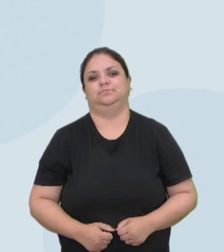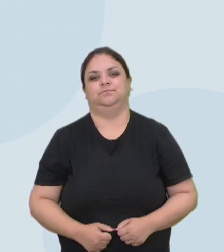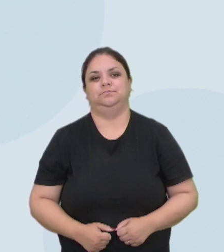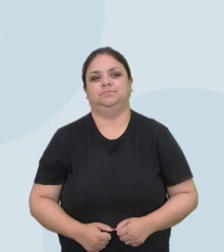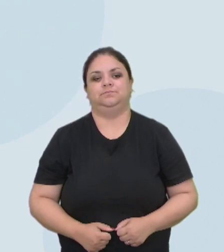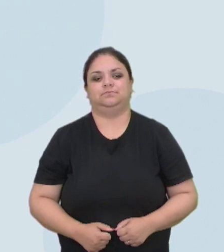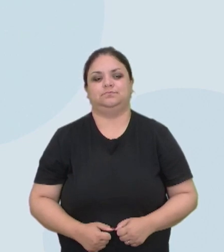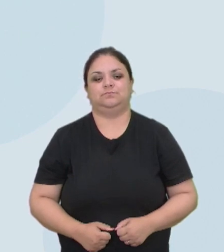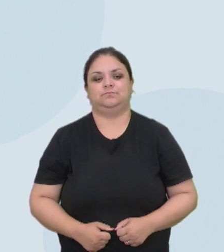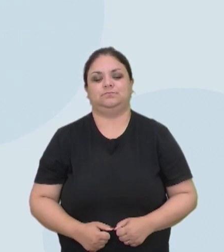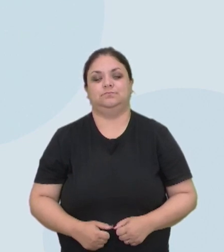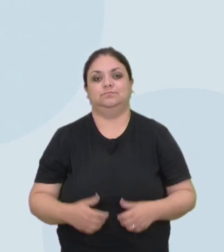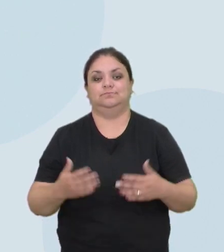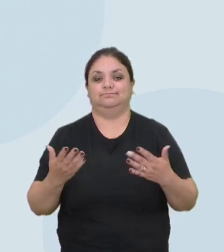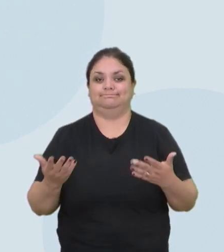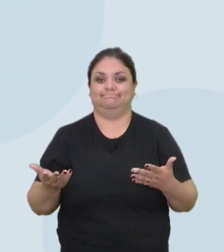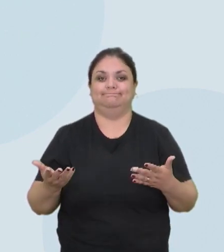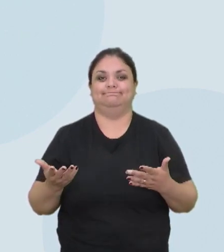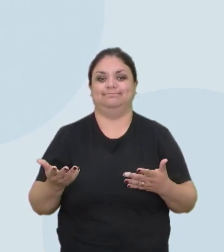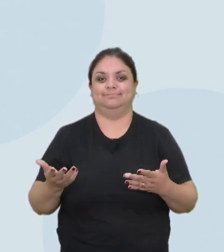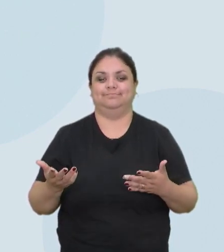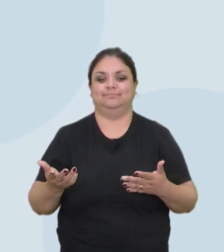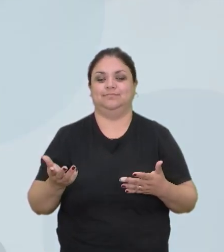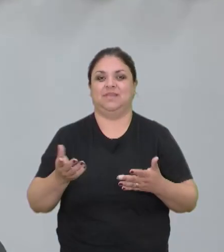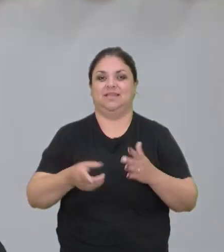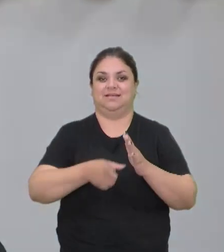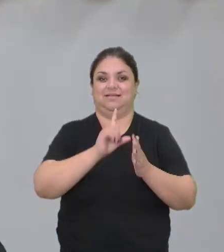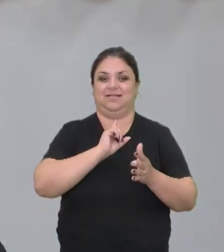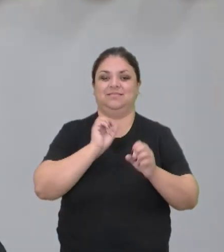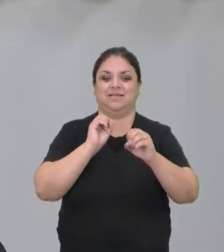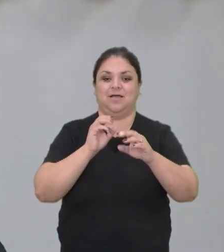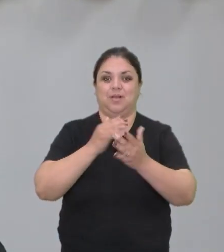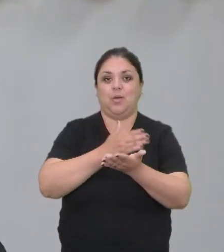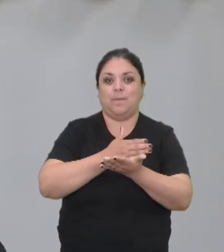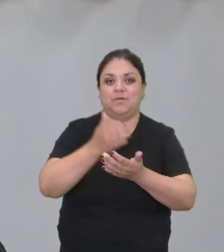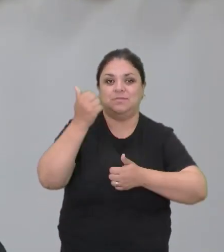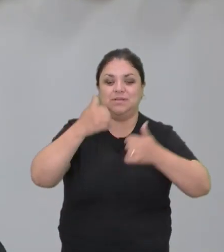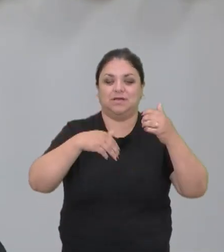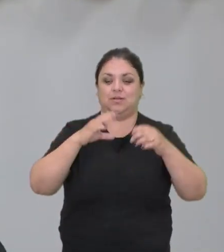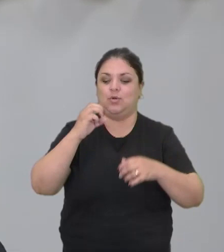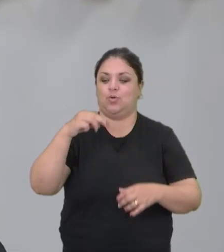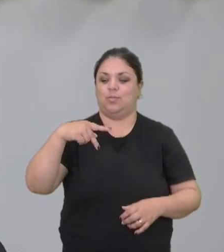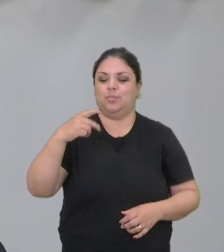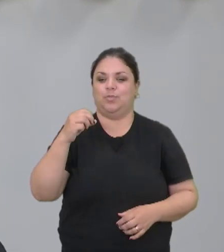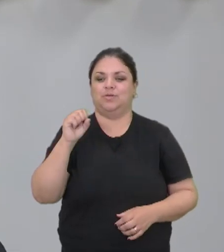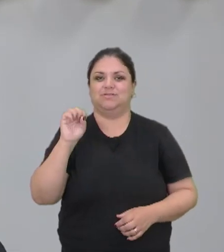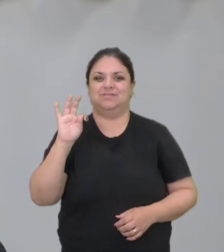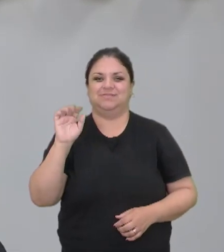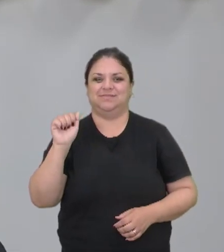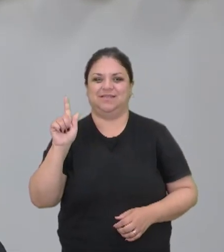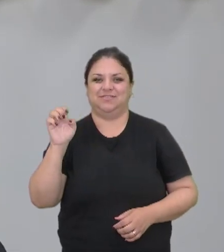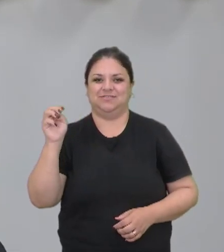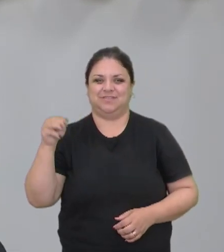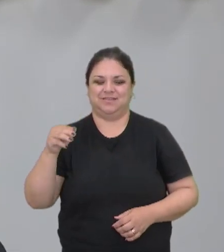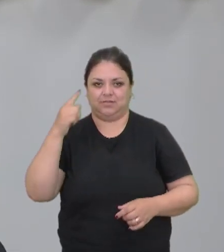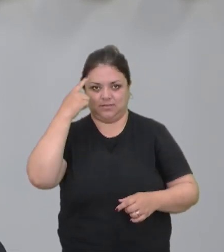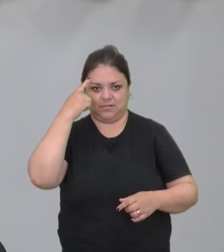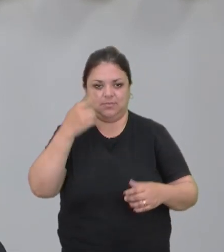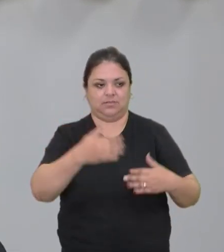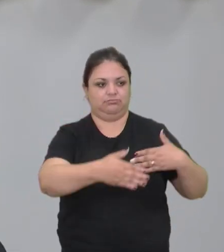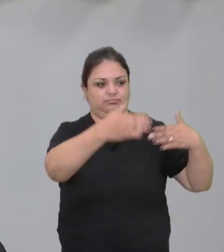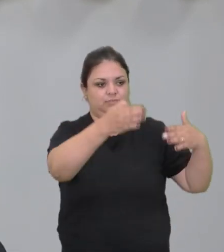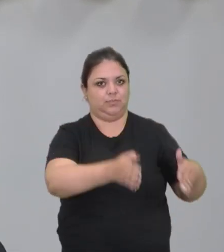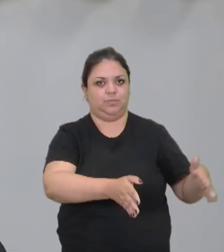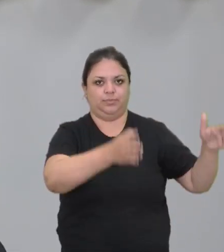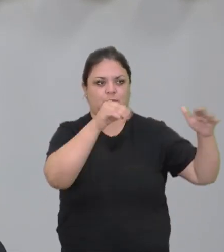adequada. Então, a gente começou a nossa aula sobre compostagem relembrando um pouquinho a respeito dos resíduos orgânicos,